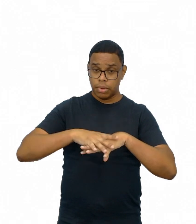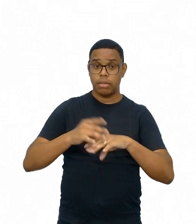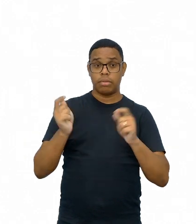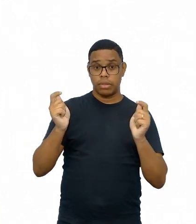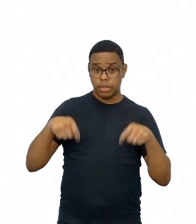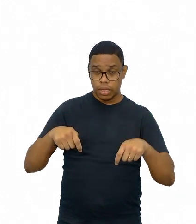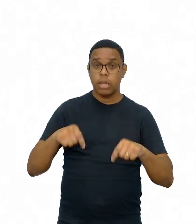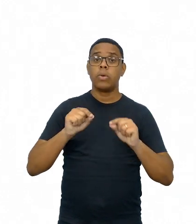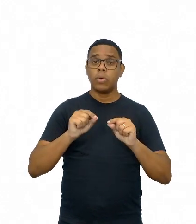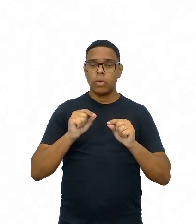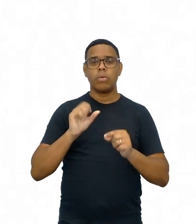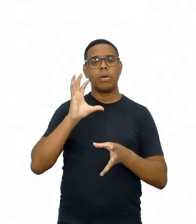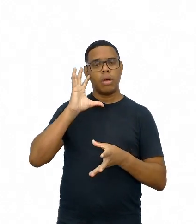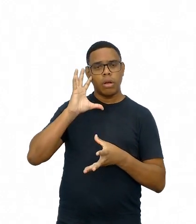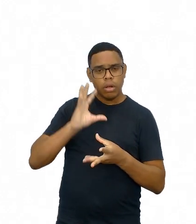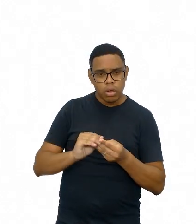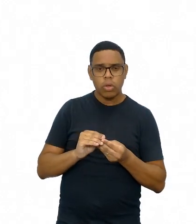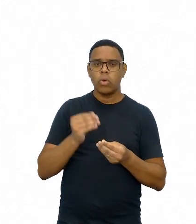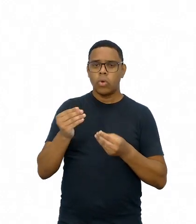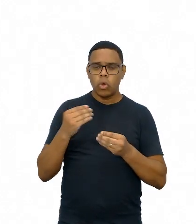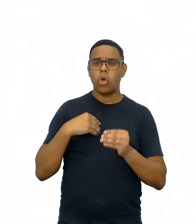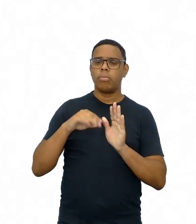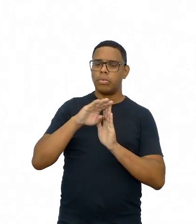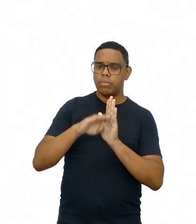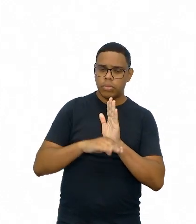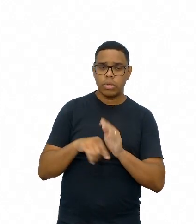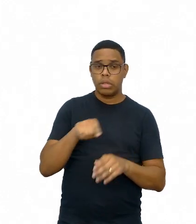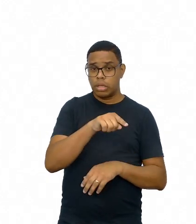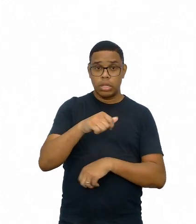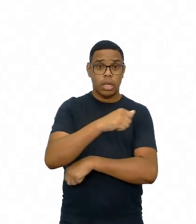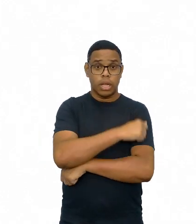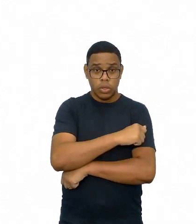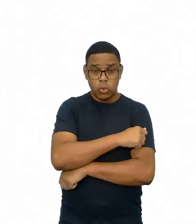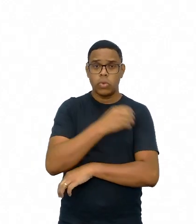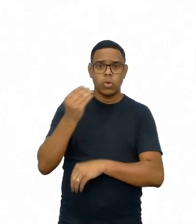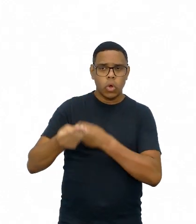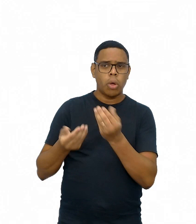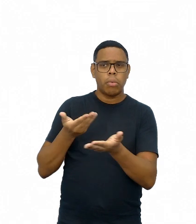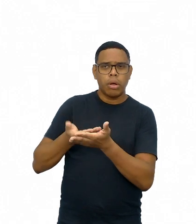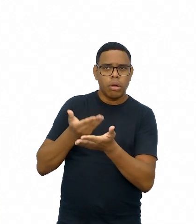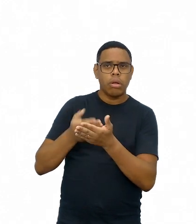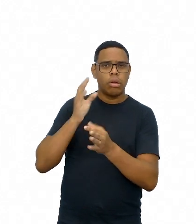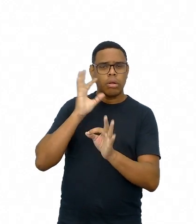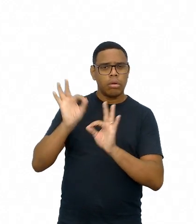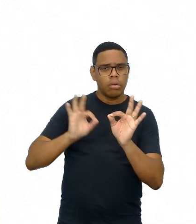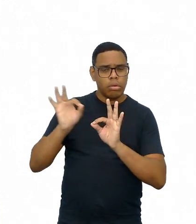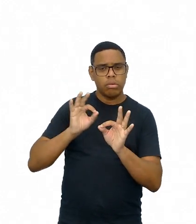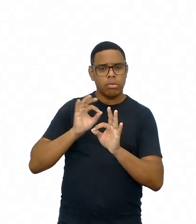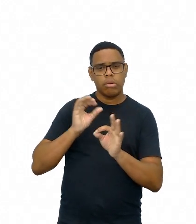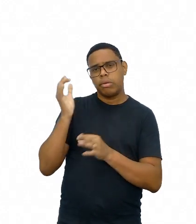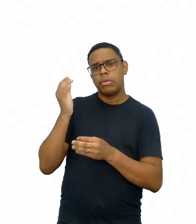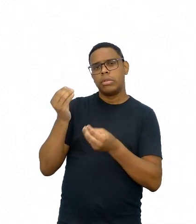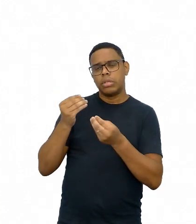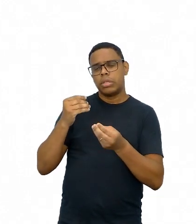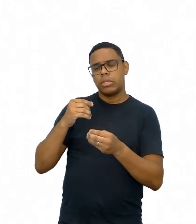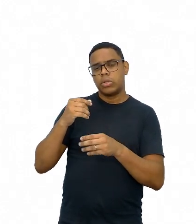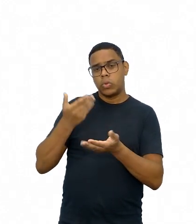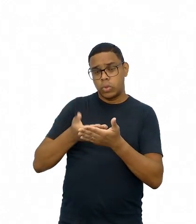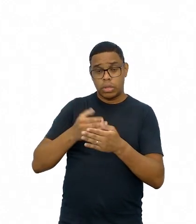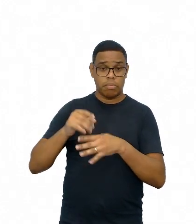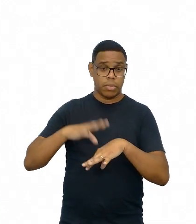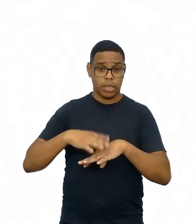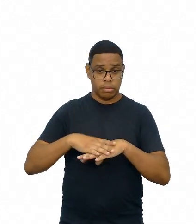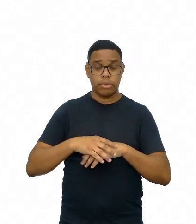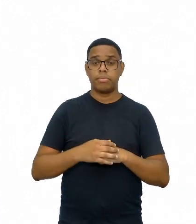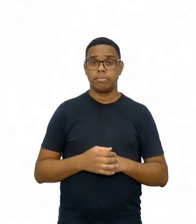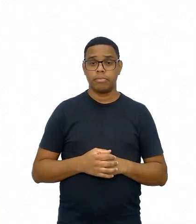possibilitam a compreensão do caminho que os estudantes percorrem para construir seus saberes matemáticos. Temos